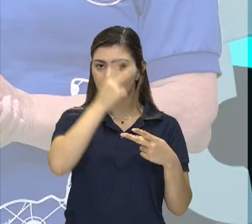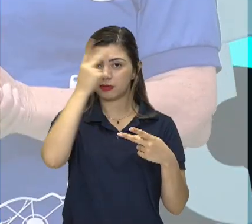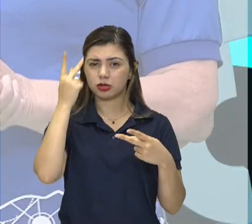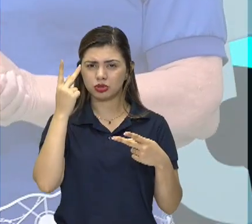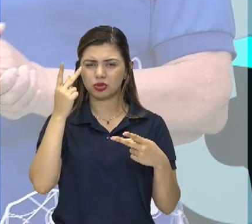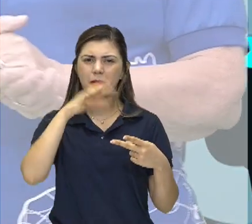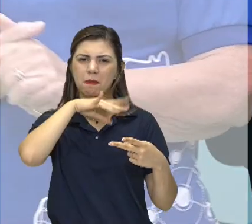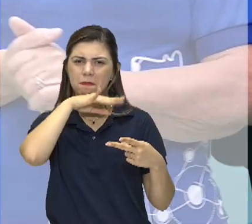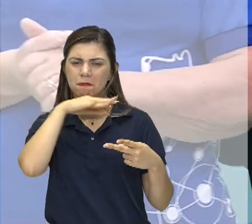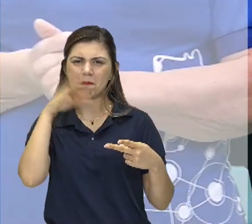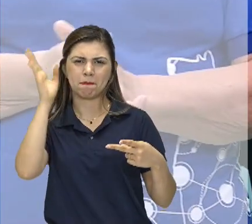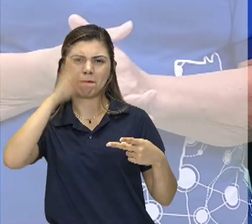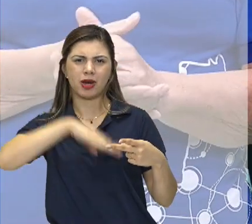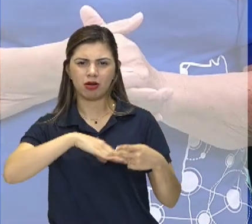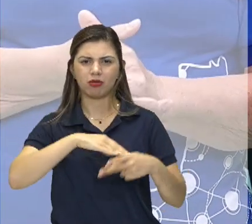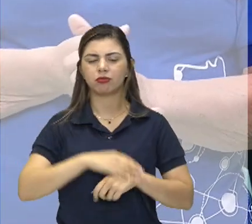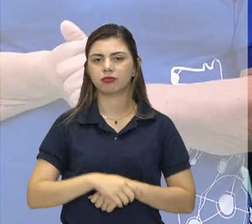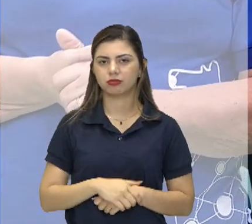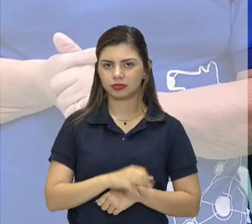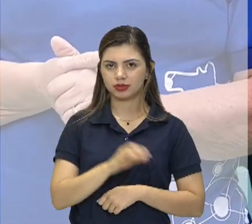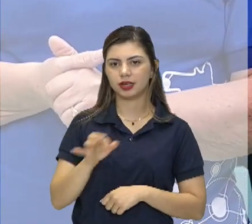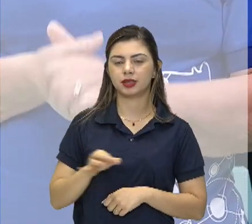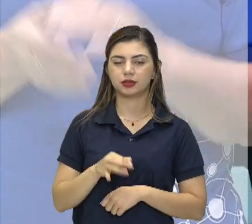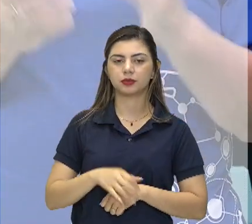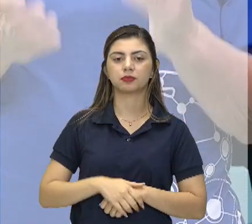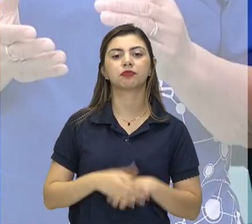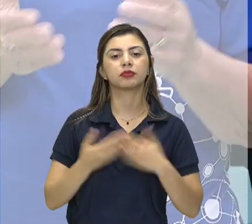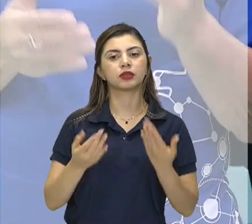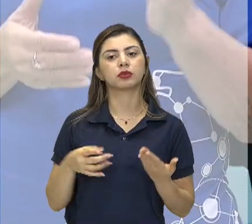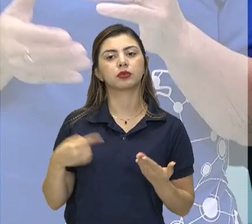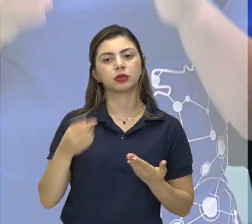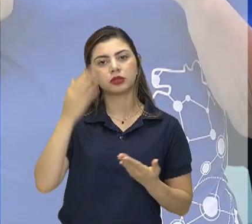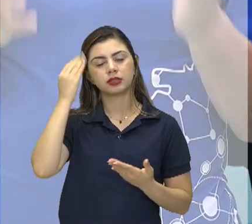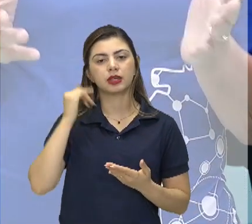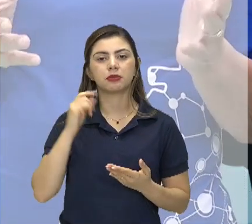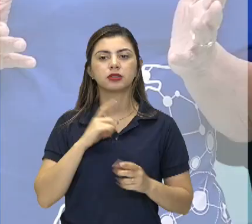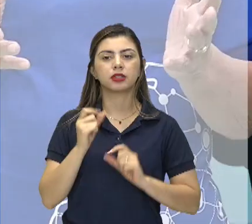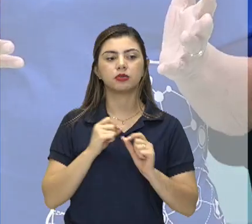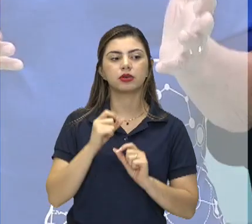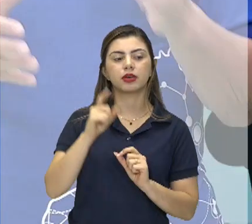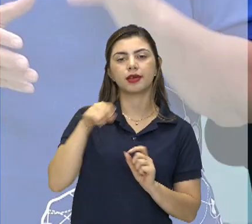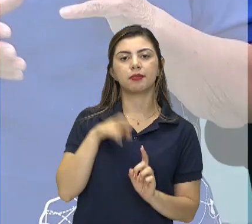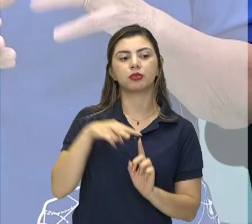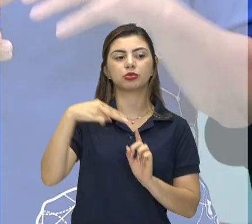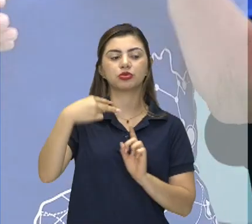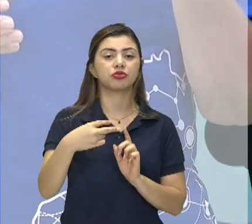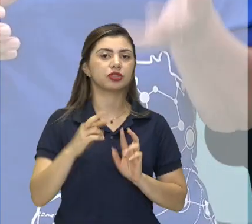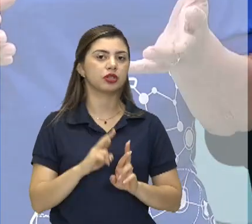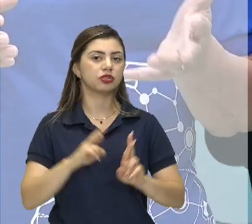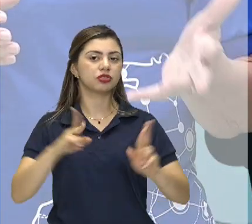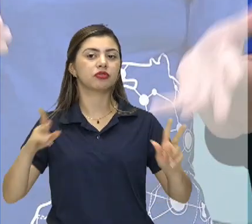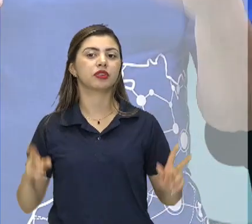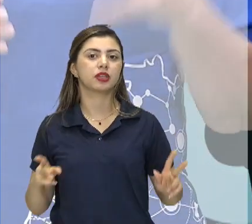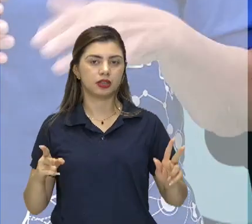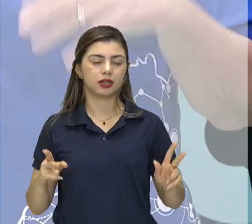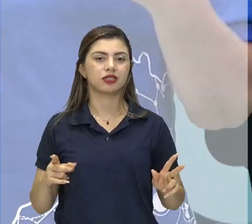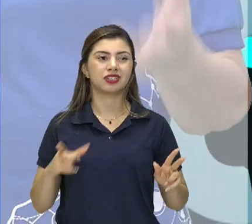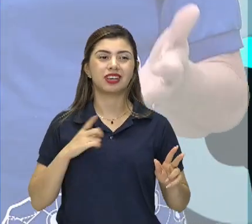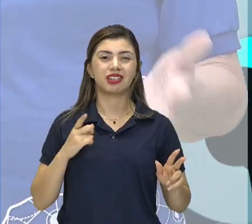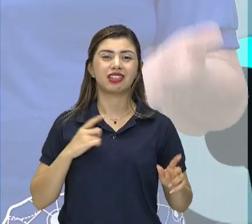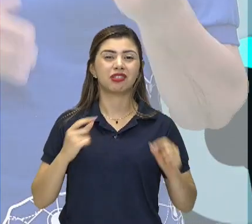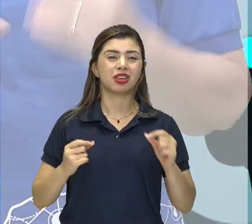são os protagonistas, né? Geralmente possuem visões de mundo distintas e conflituosos e